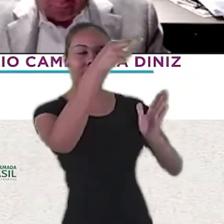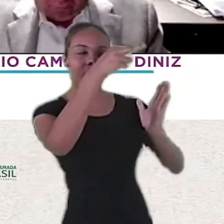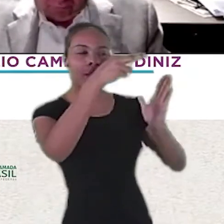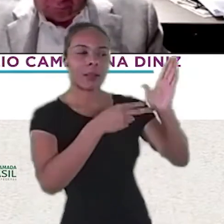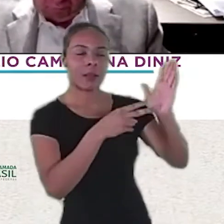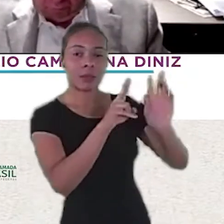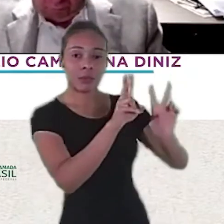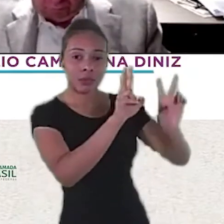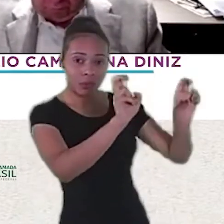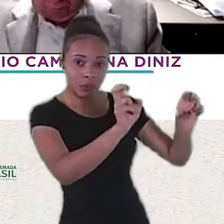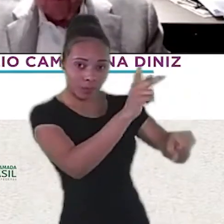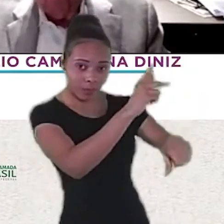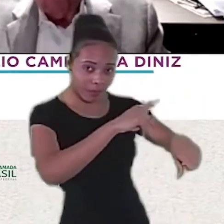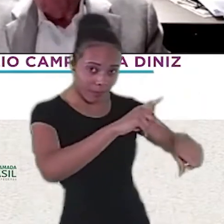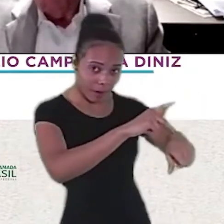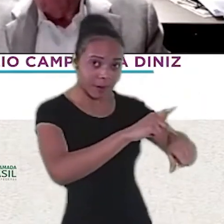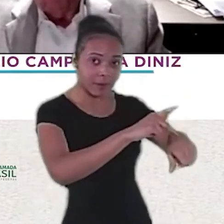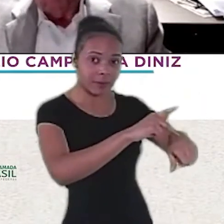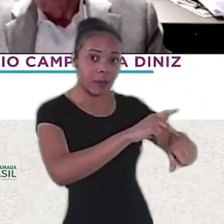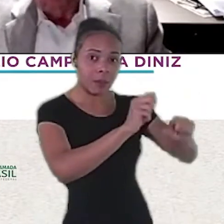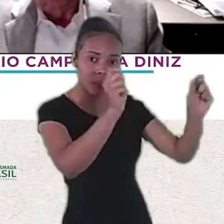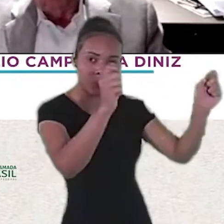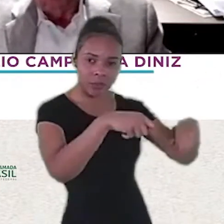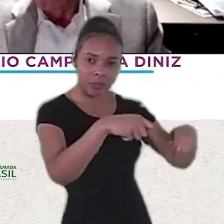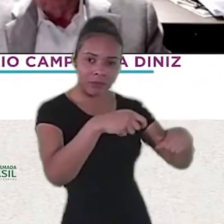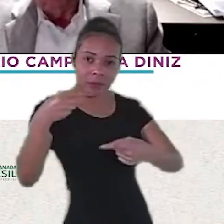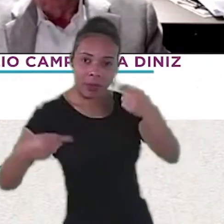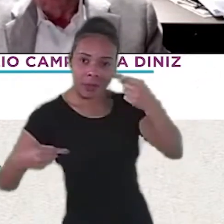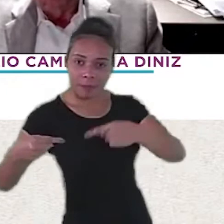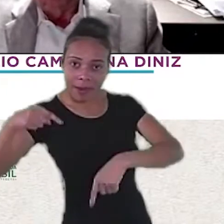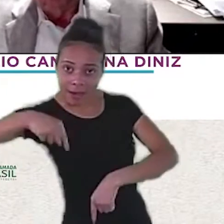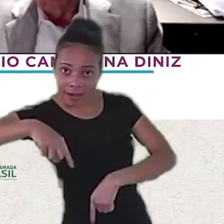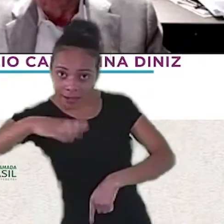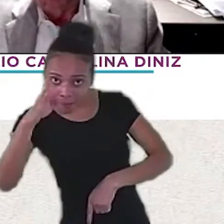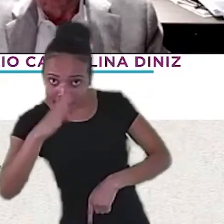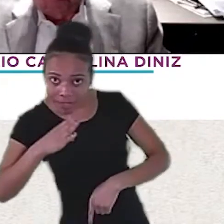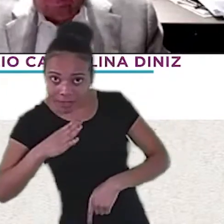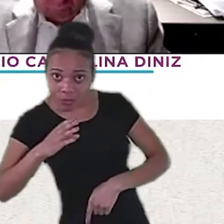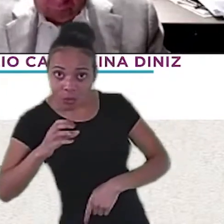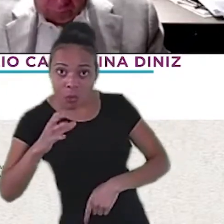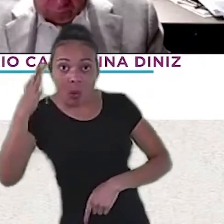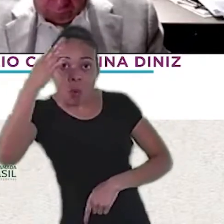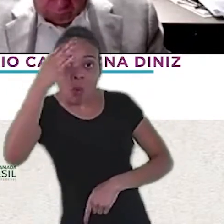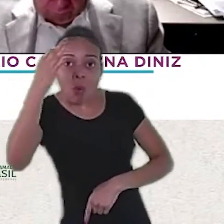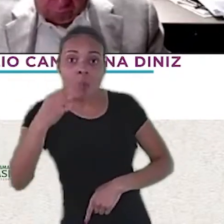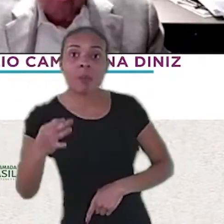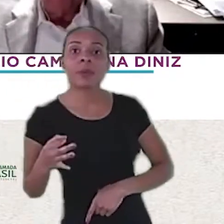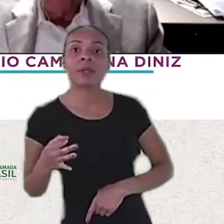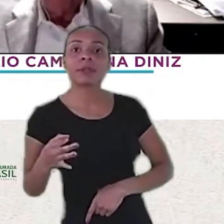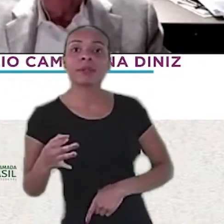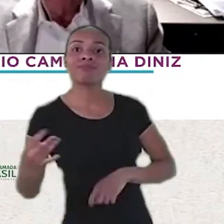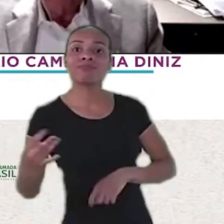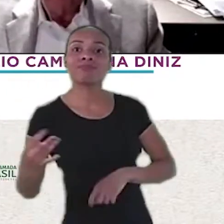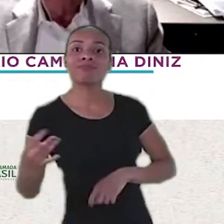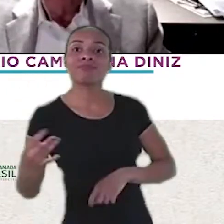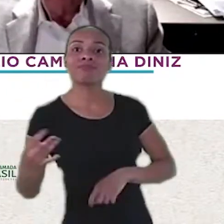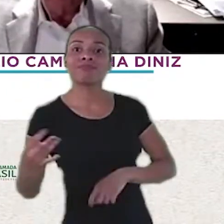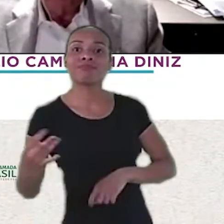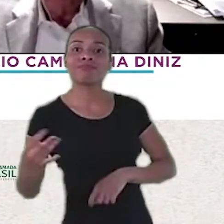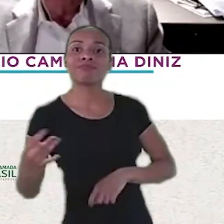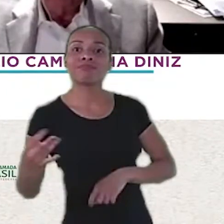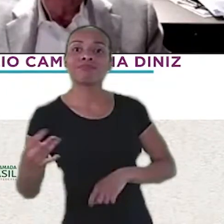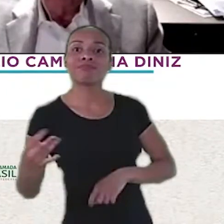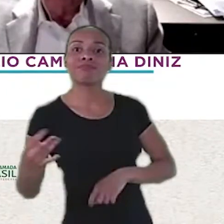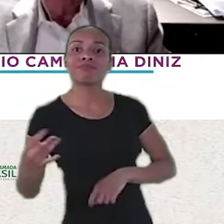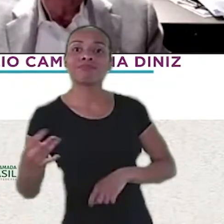debate brasileiro. Outro exemplo, a educação. A educação básica na China é